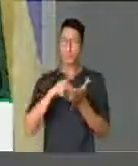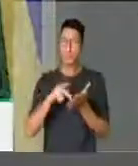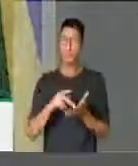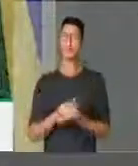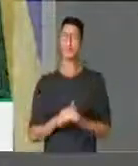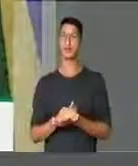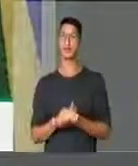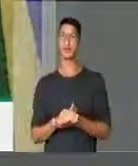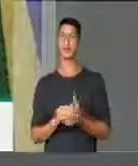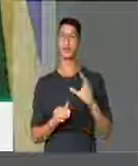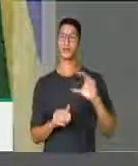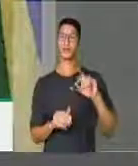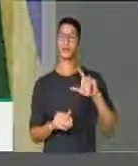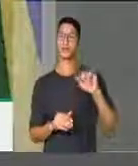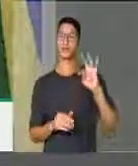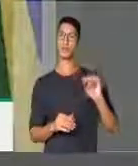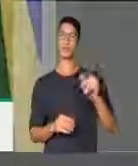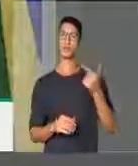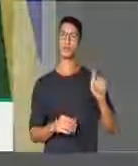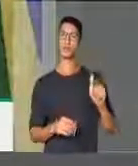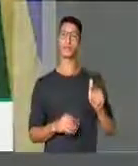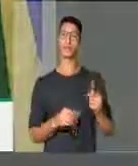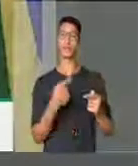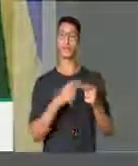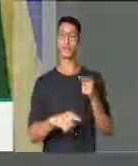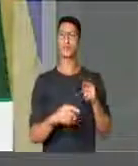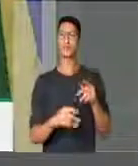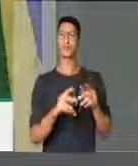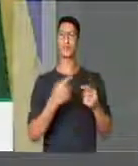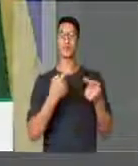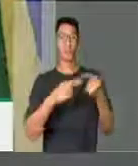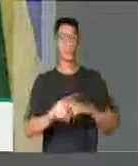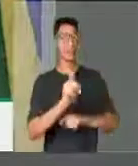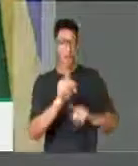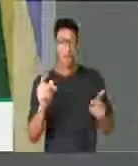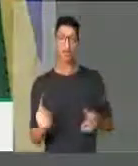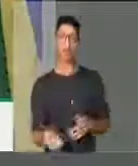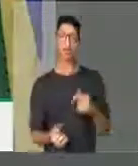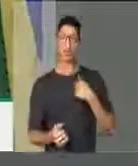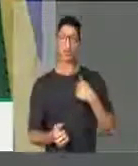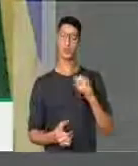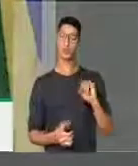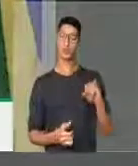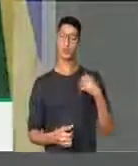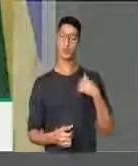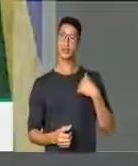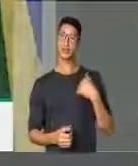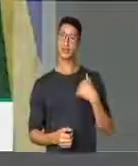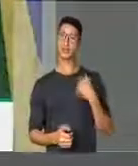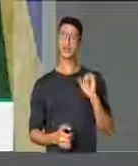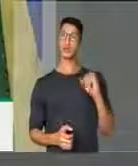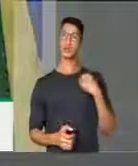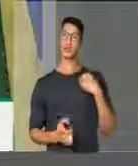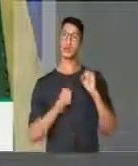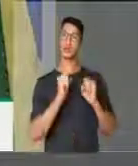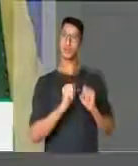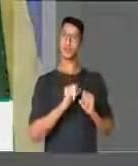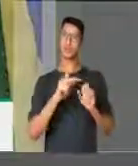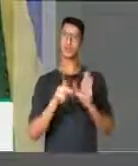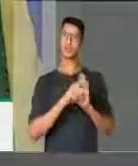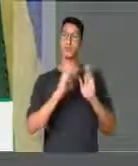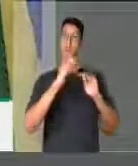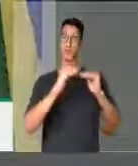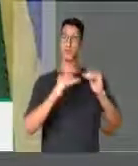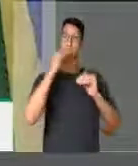sinceridade, Colato. Não tem aversão a eles, não. Eu, se eu fosse, se eu puder, eu coloco